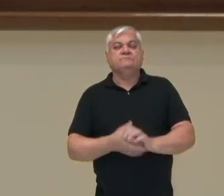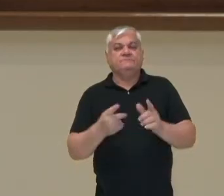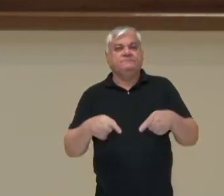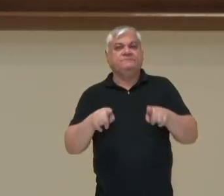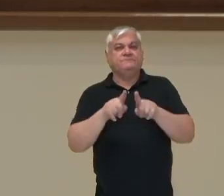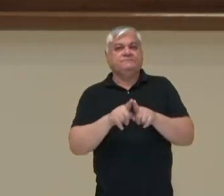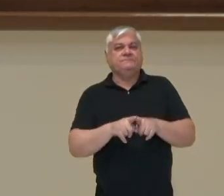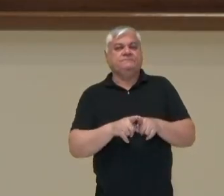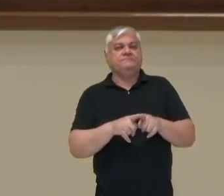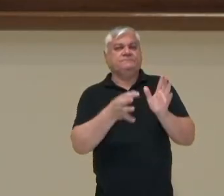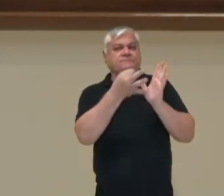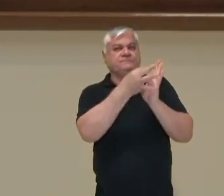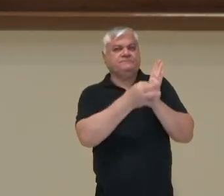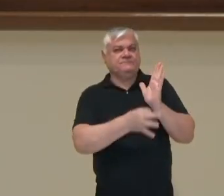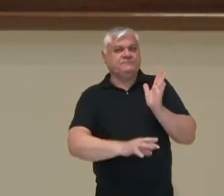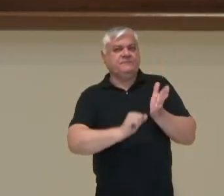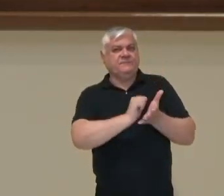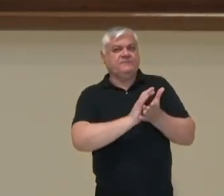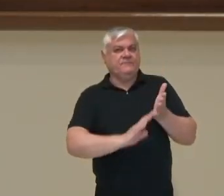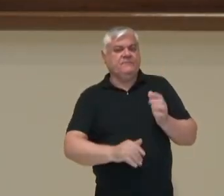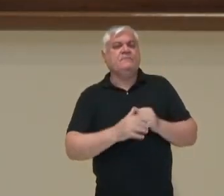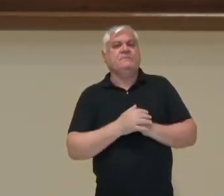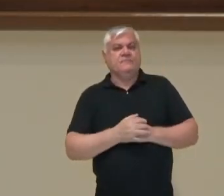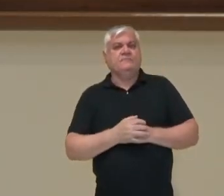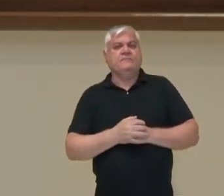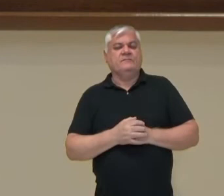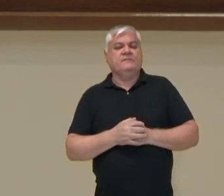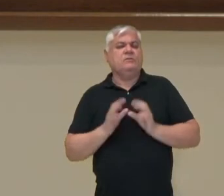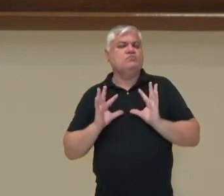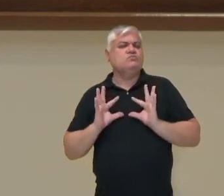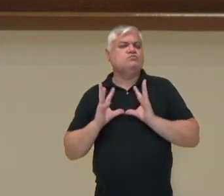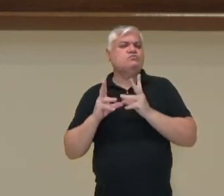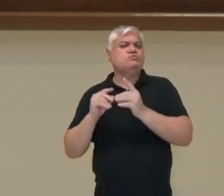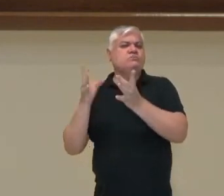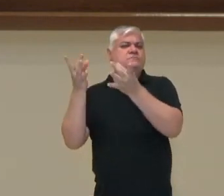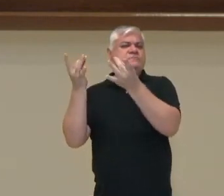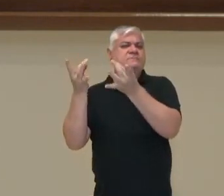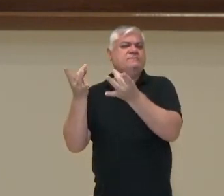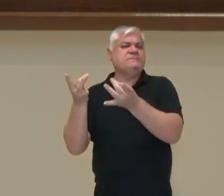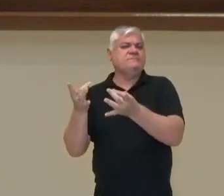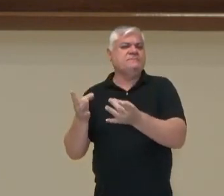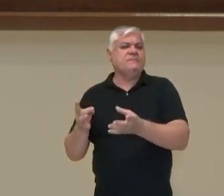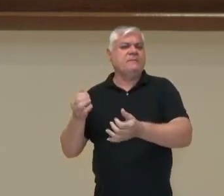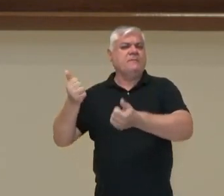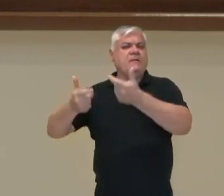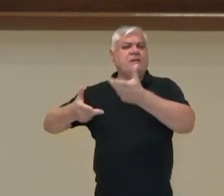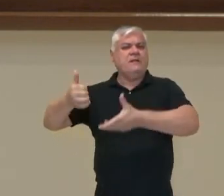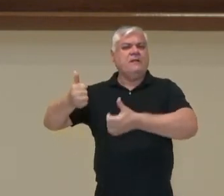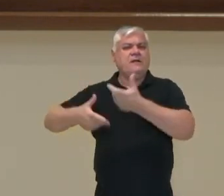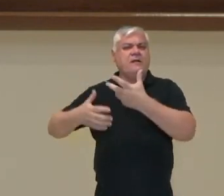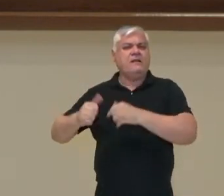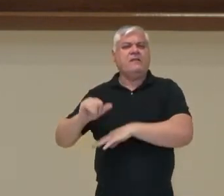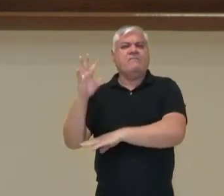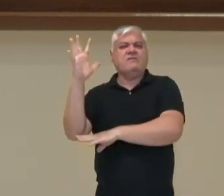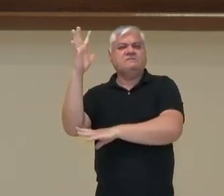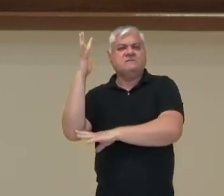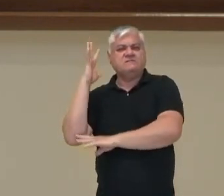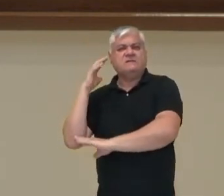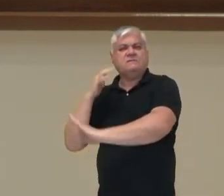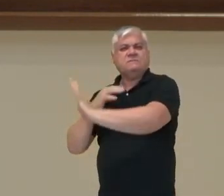Voltamos com a correção da atividade, então considerando toda essa análise que nós fizemos da vegetação, do que